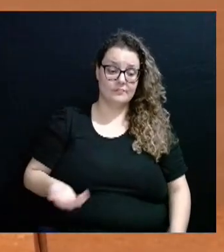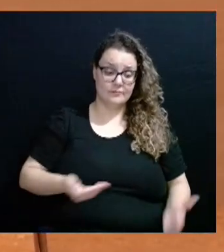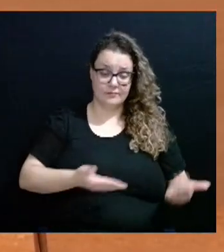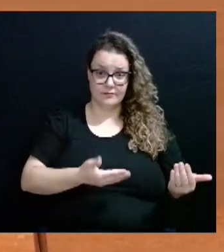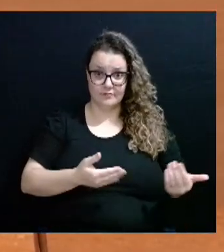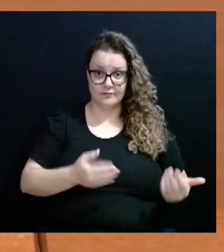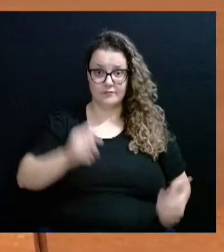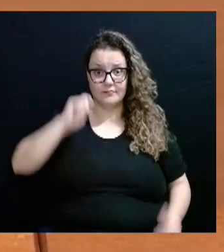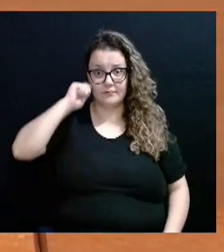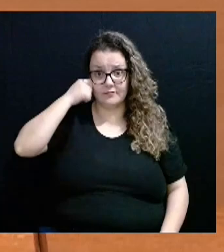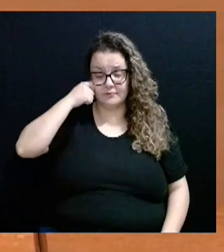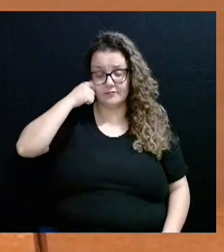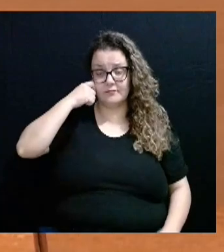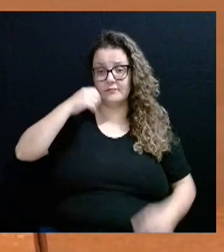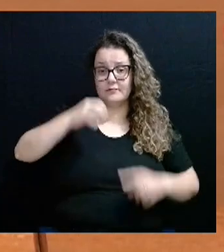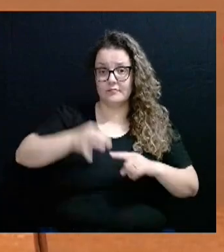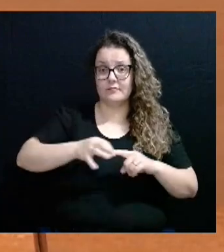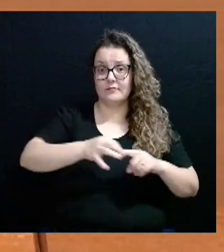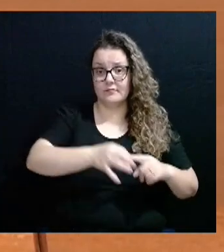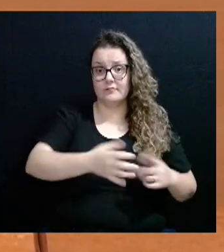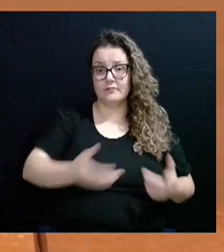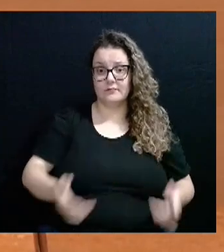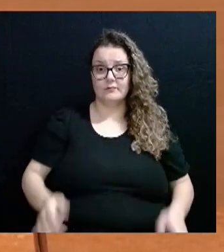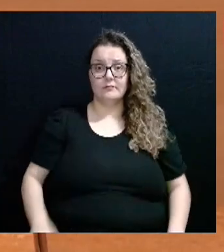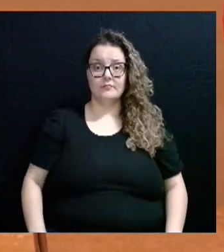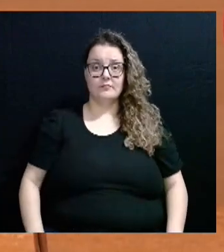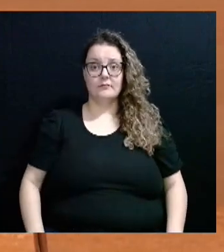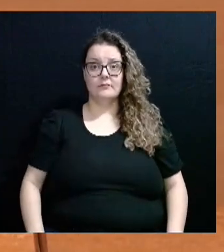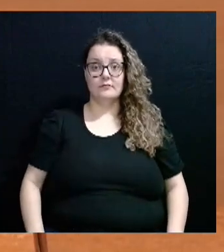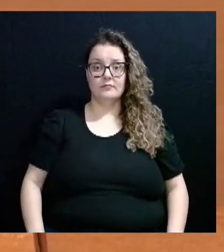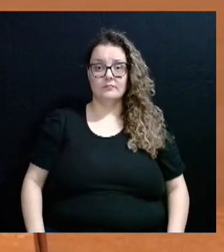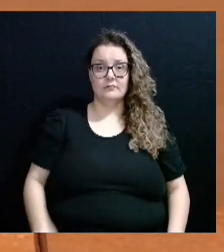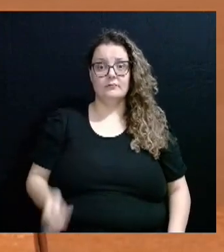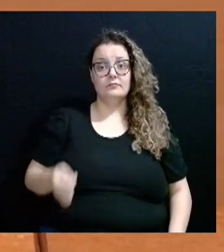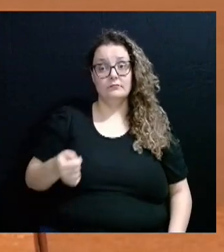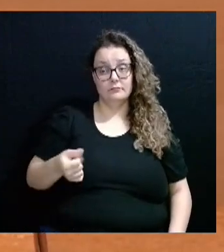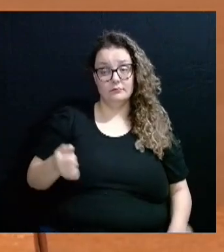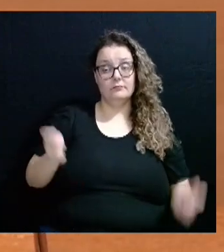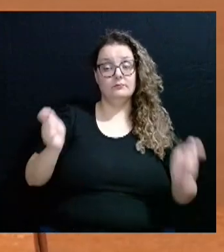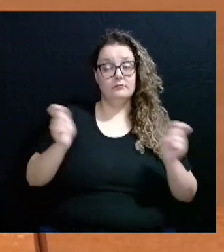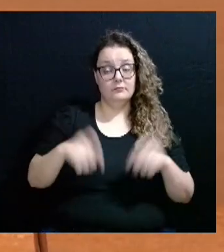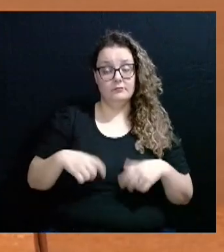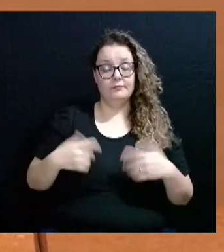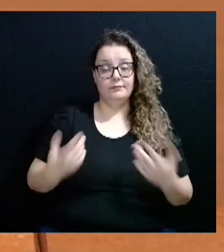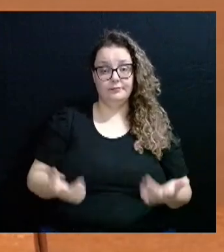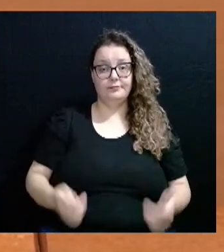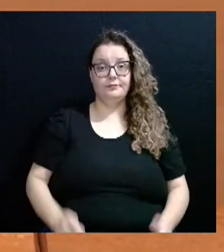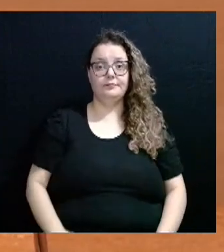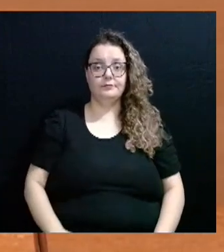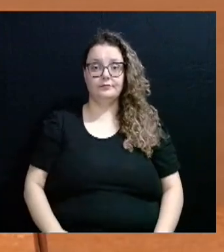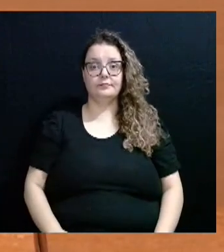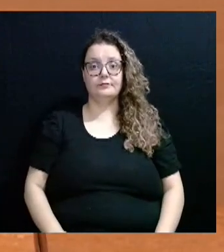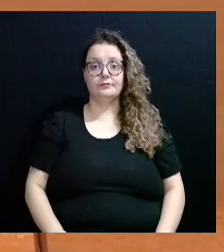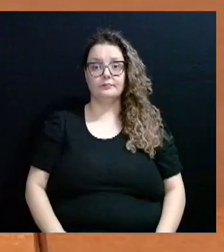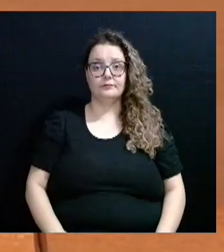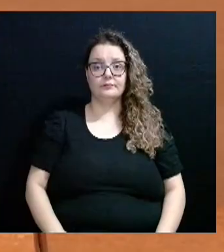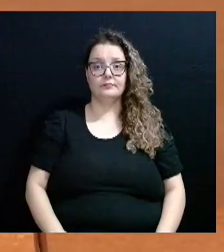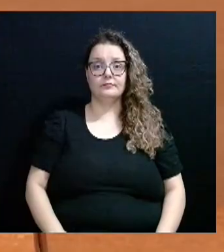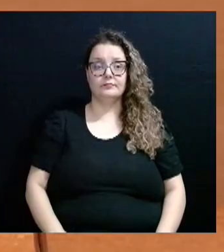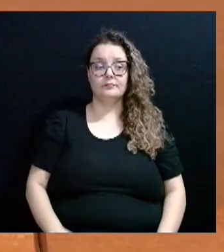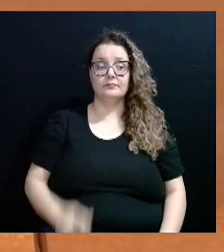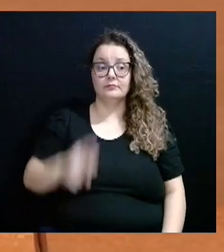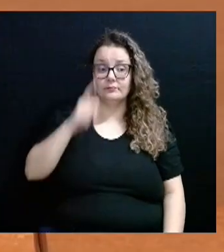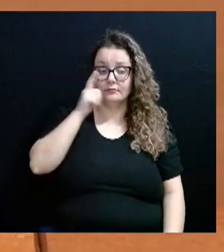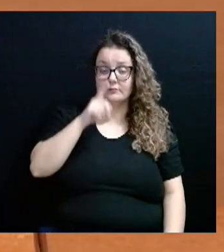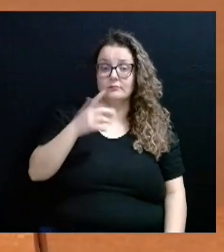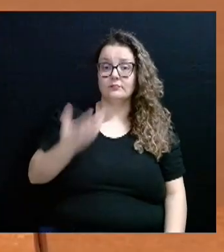periférica, né, tem poucas possibilidades, né, de conseguir se